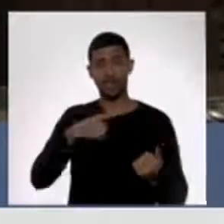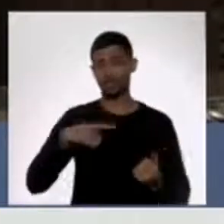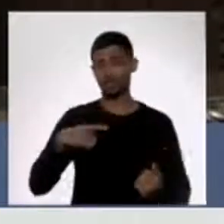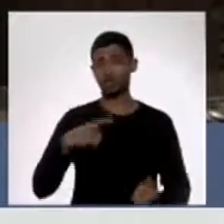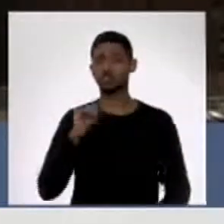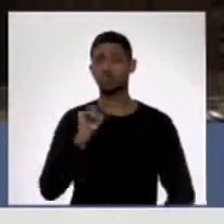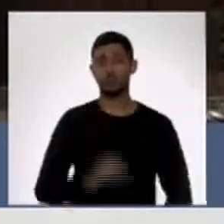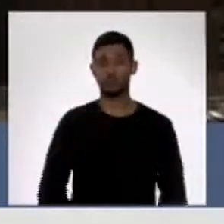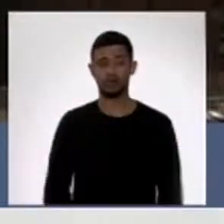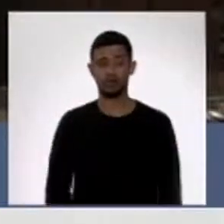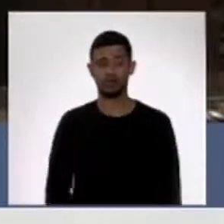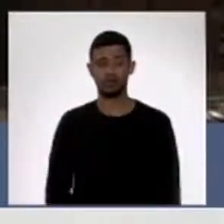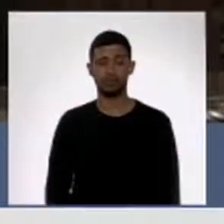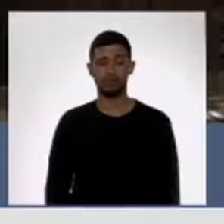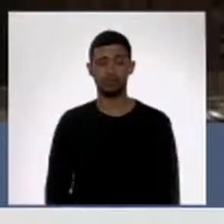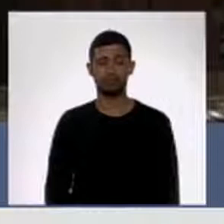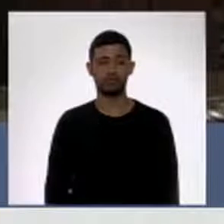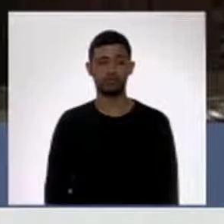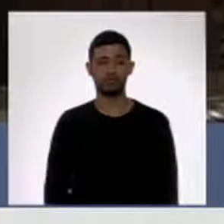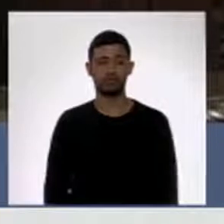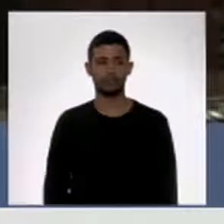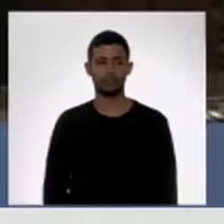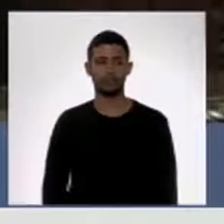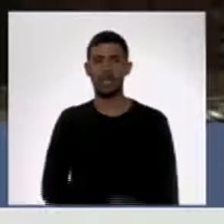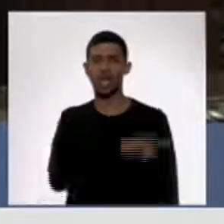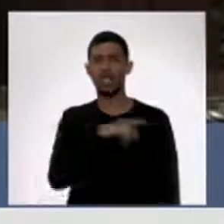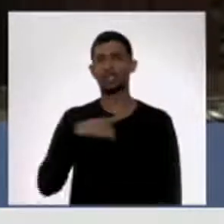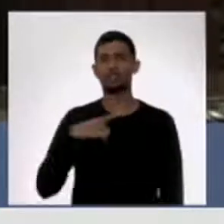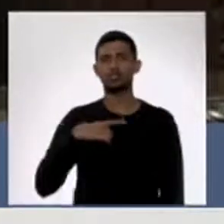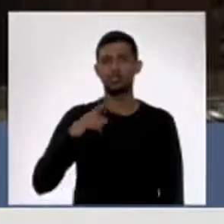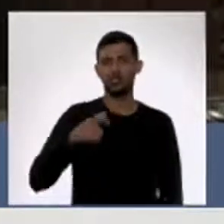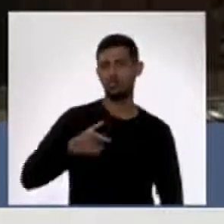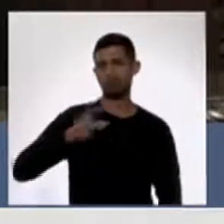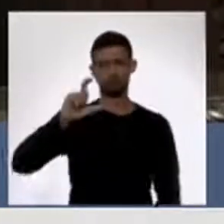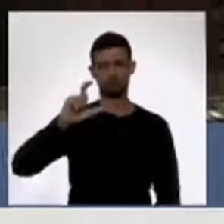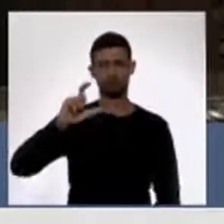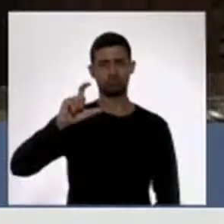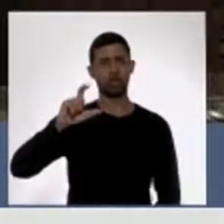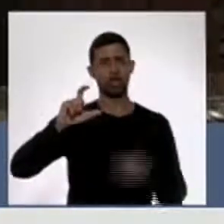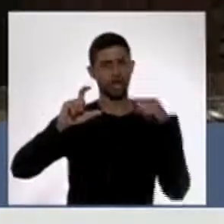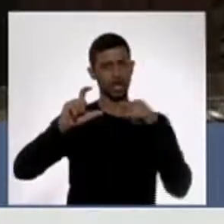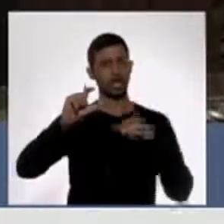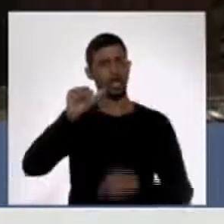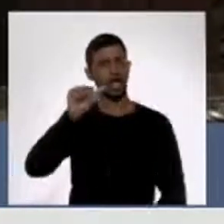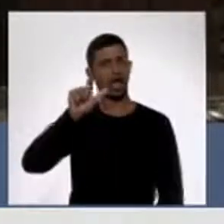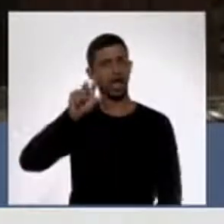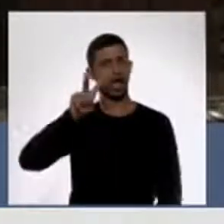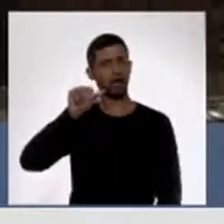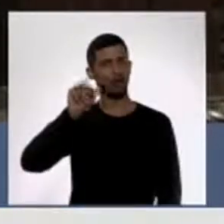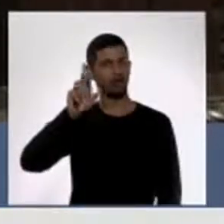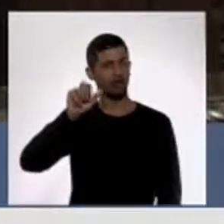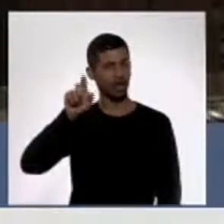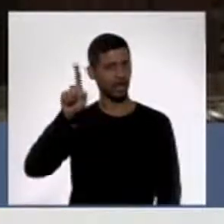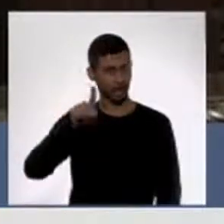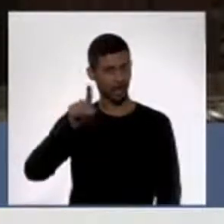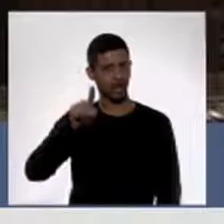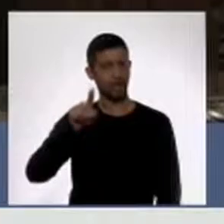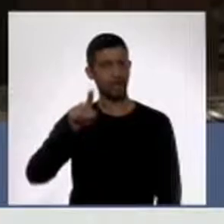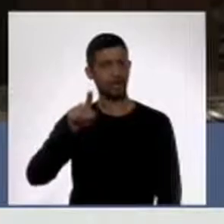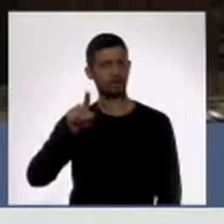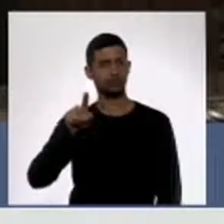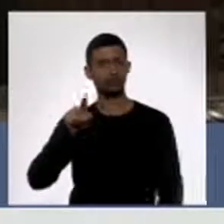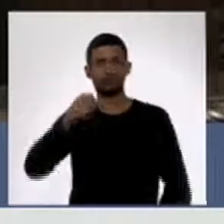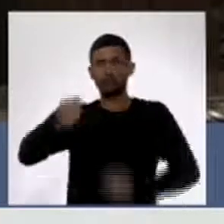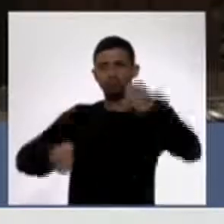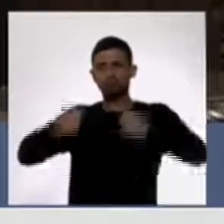portavam uma habilitação, um alvará para dirigir o táxi,